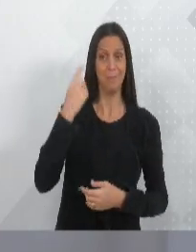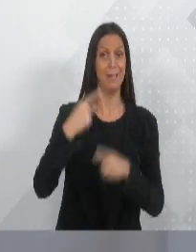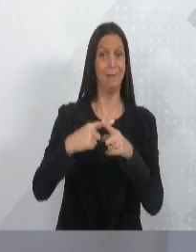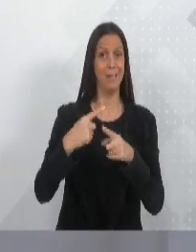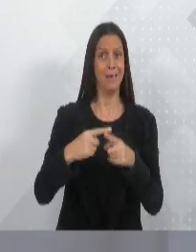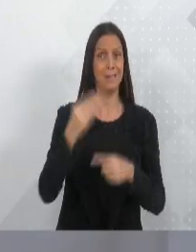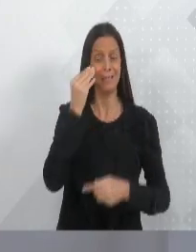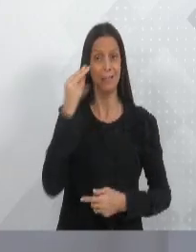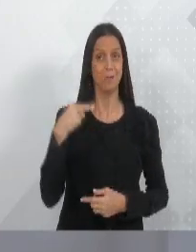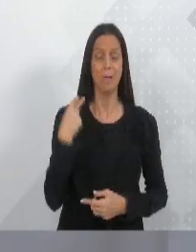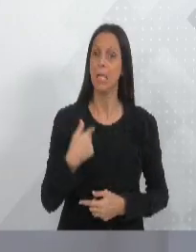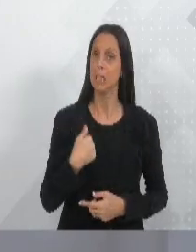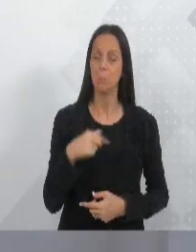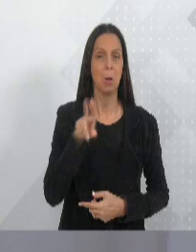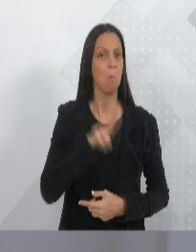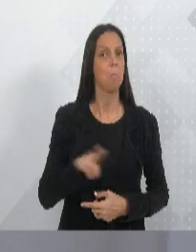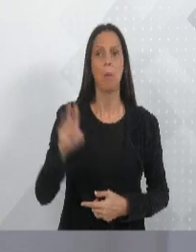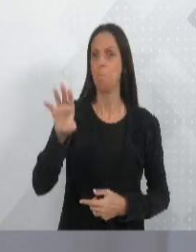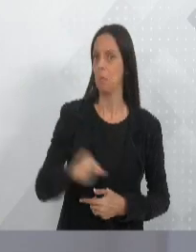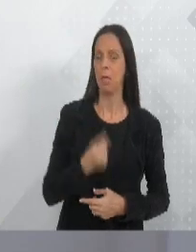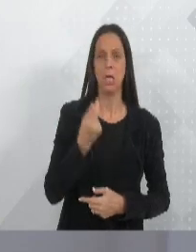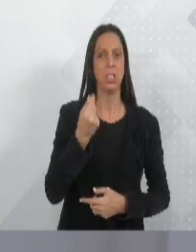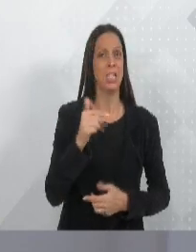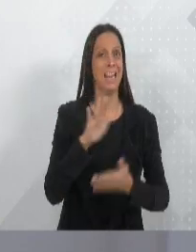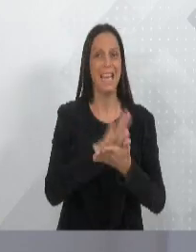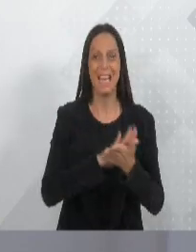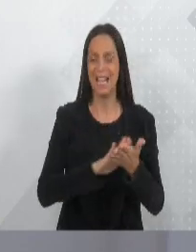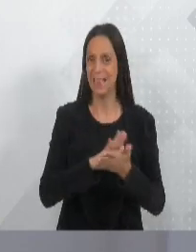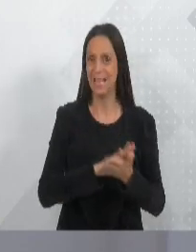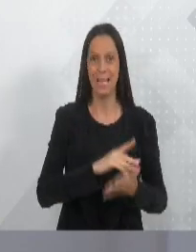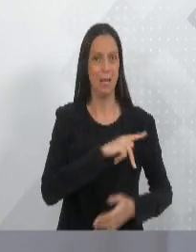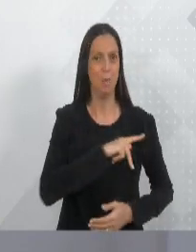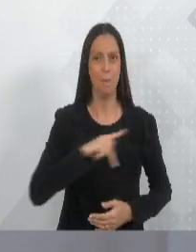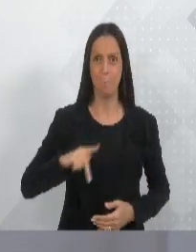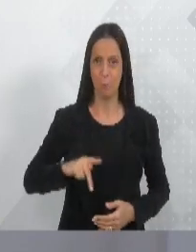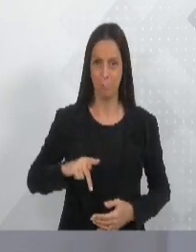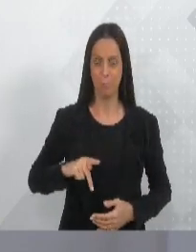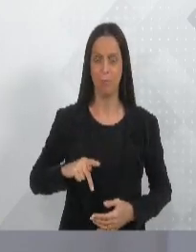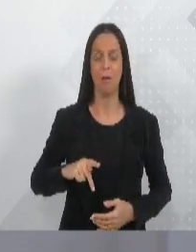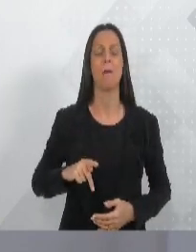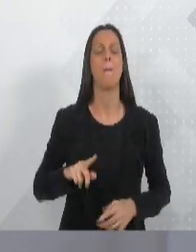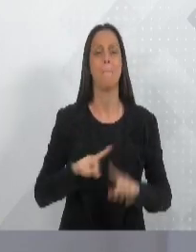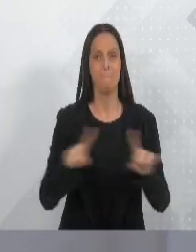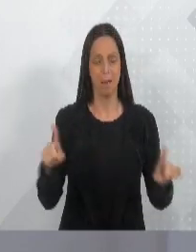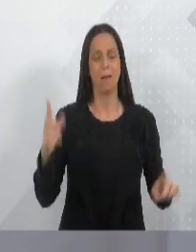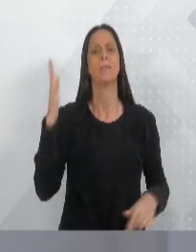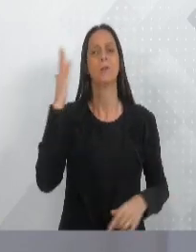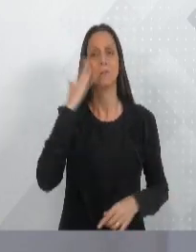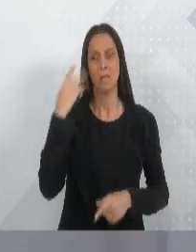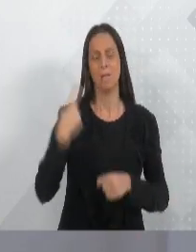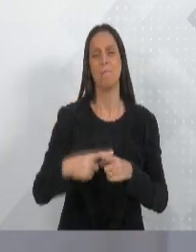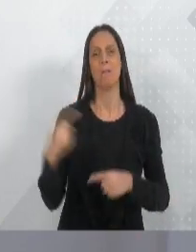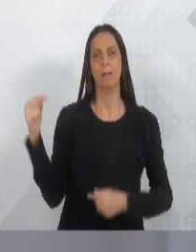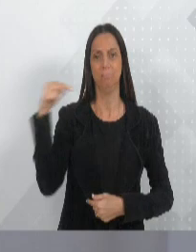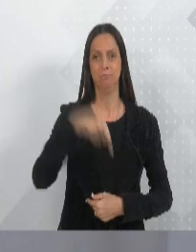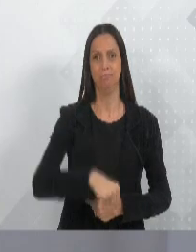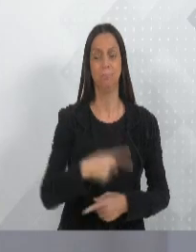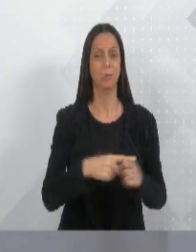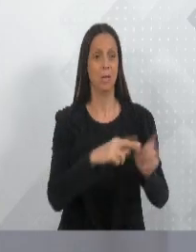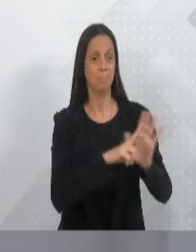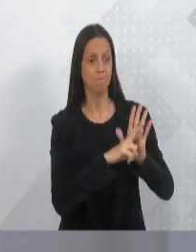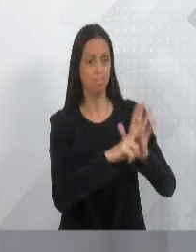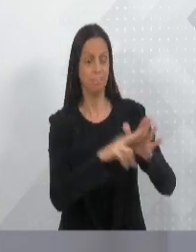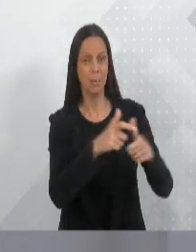sem usar dinheiro público Vereador Tuca eu digo Por quê eu represento uma grande